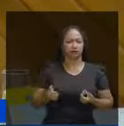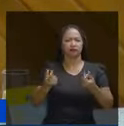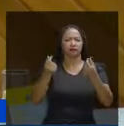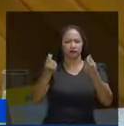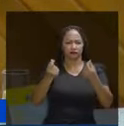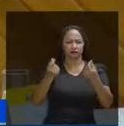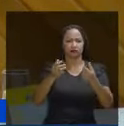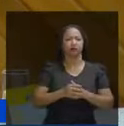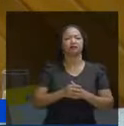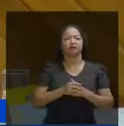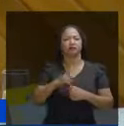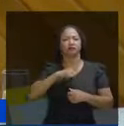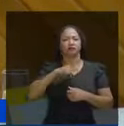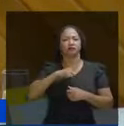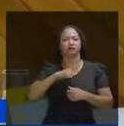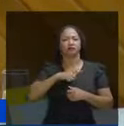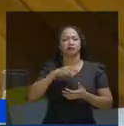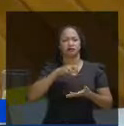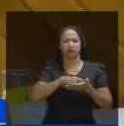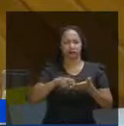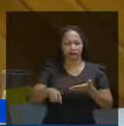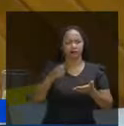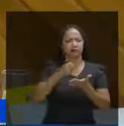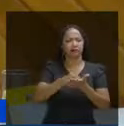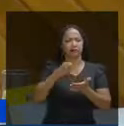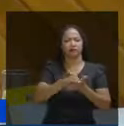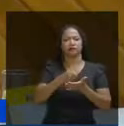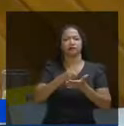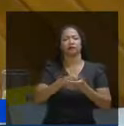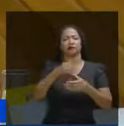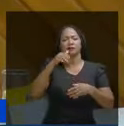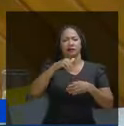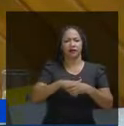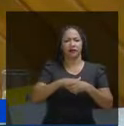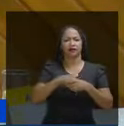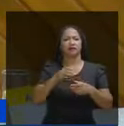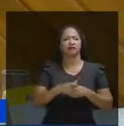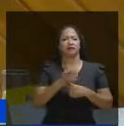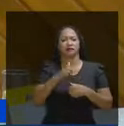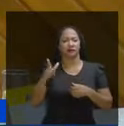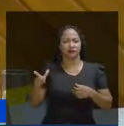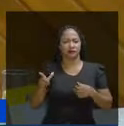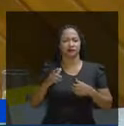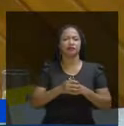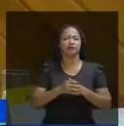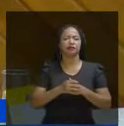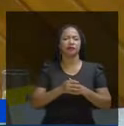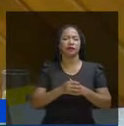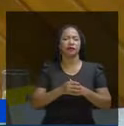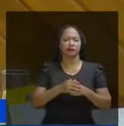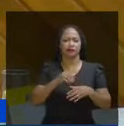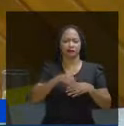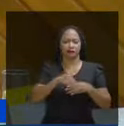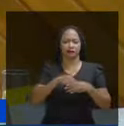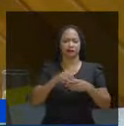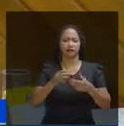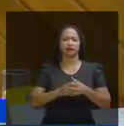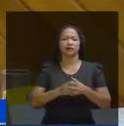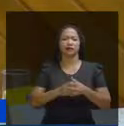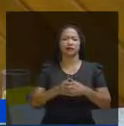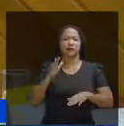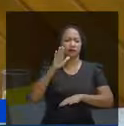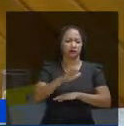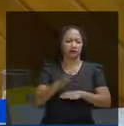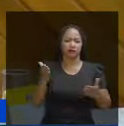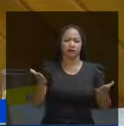valores ao erário, número que consiste do processo em sanção obrigacional eleitoral, e não enseja ausência de quitação eleitoral. A tarde de